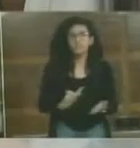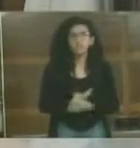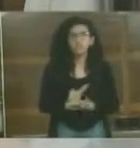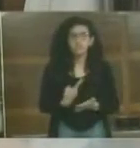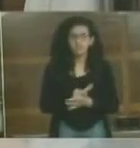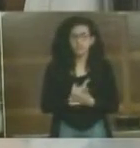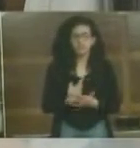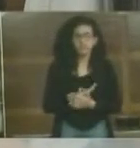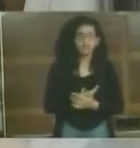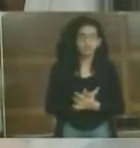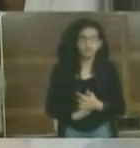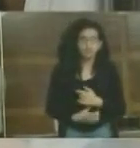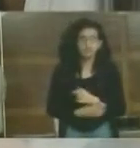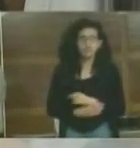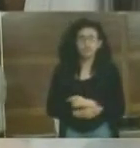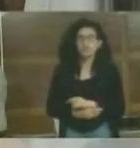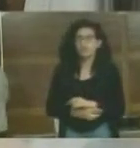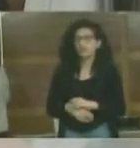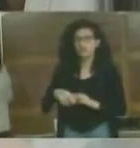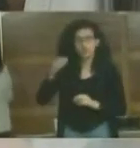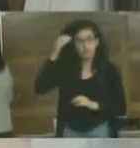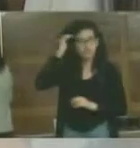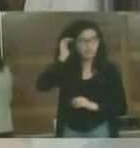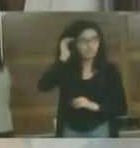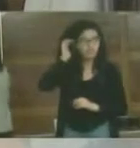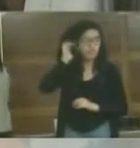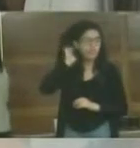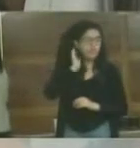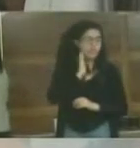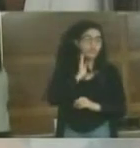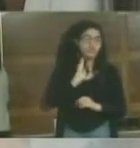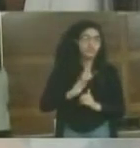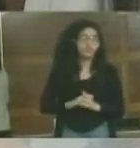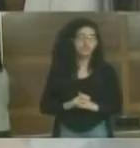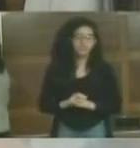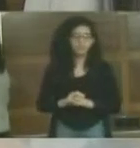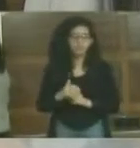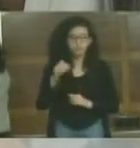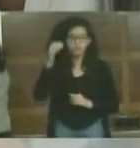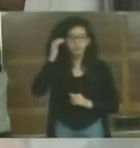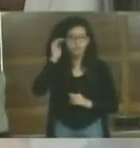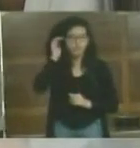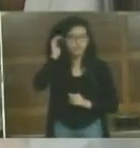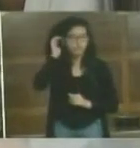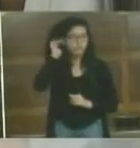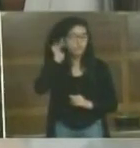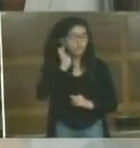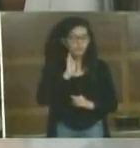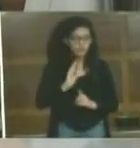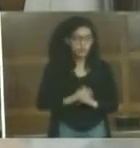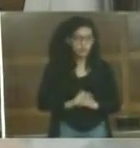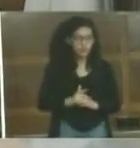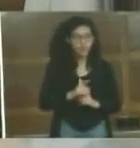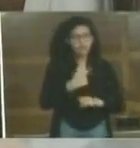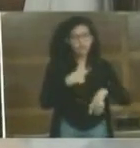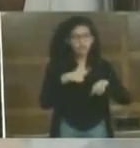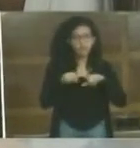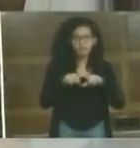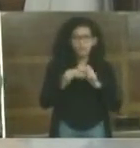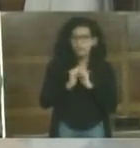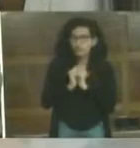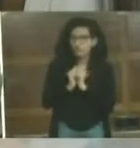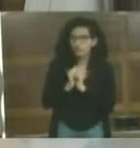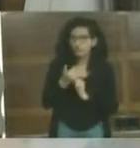é tão verídica assim, né? É tão verdade, igual ele botou. Eu tenho trabalhado junto